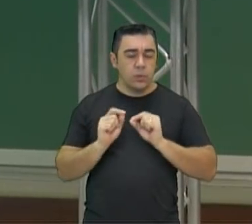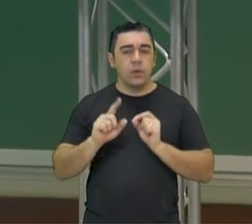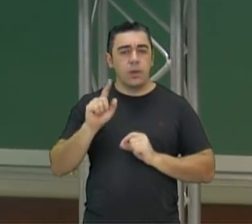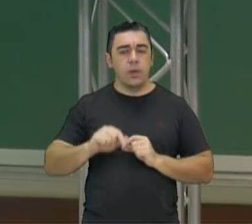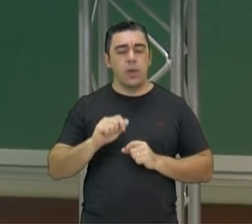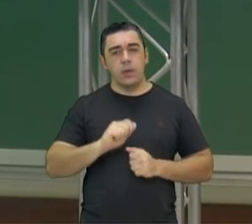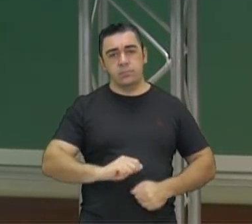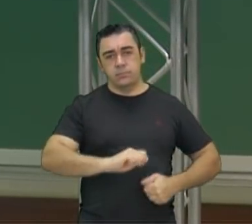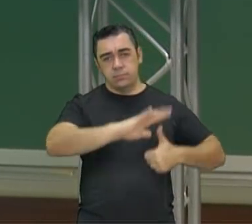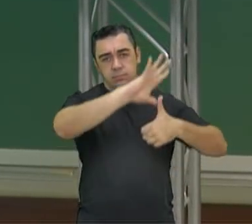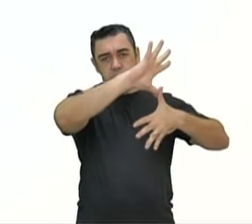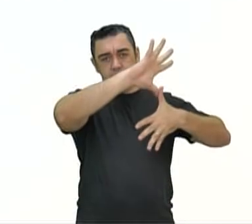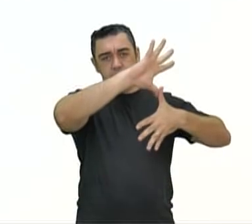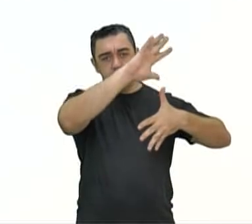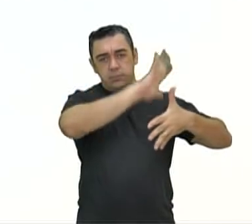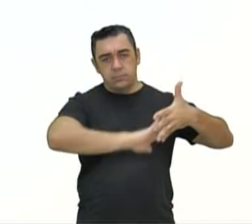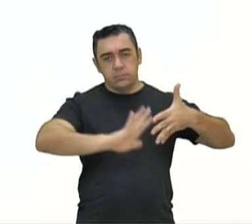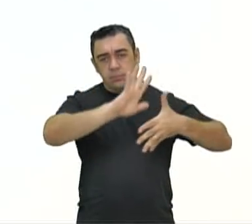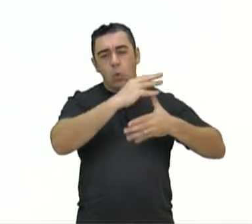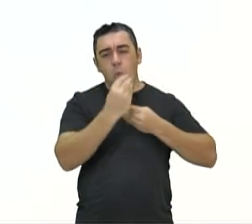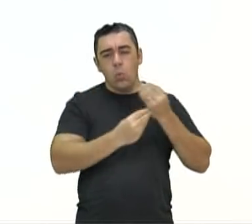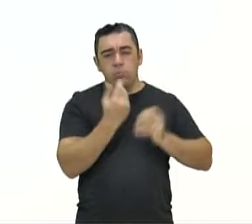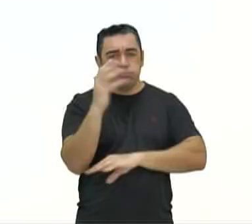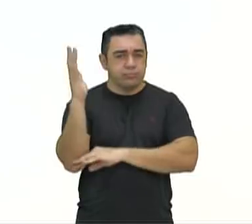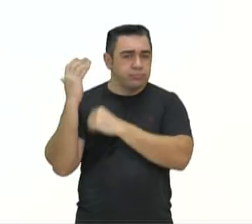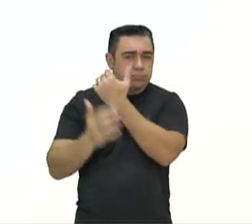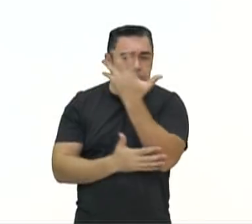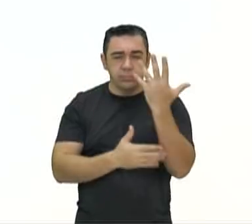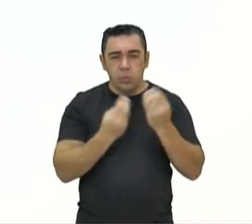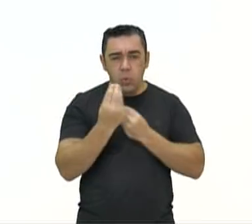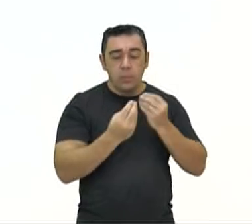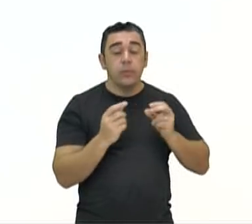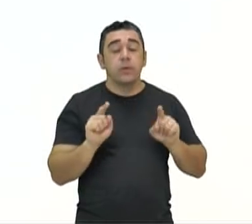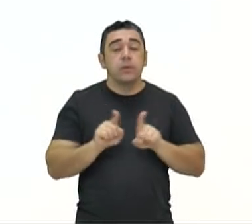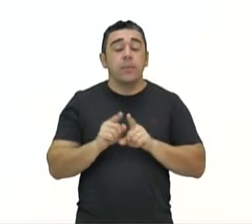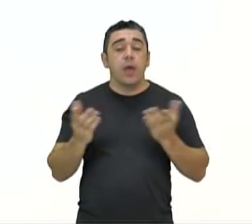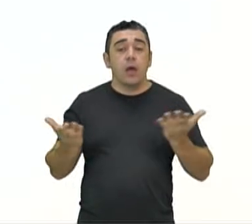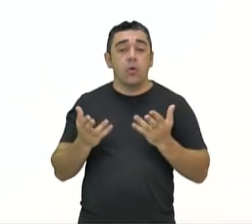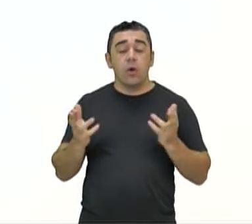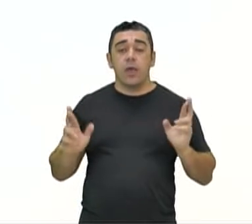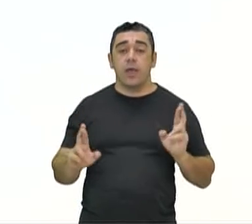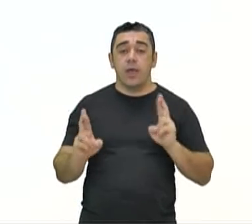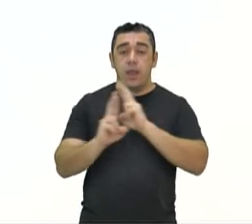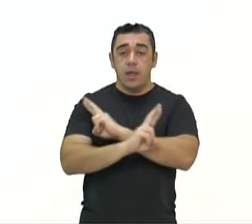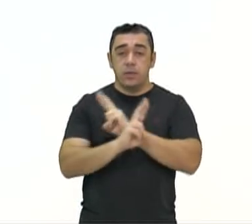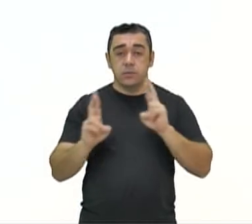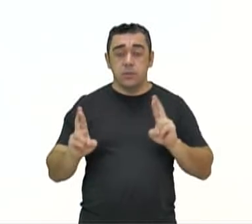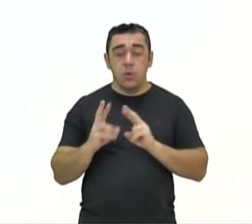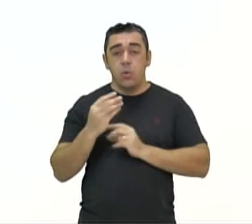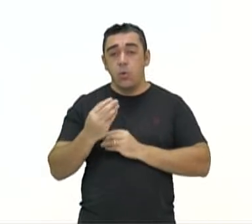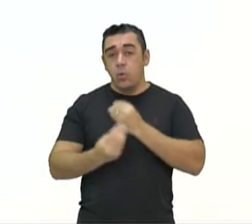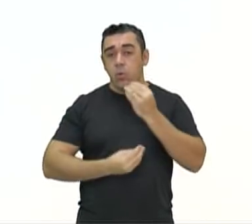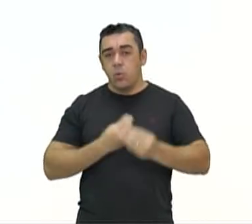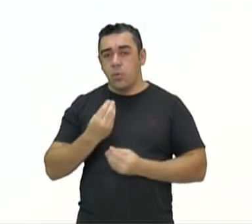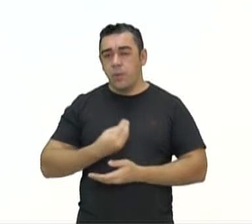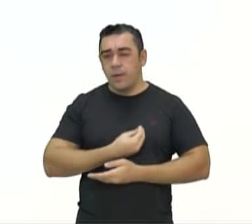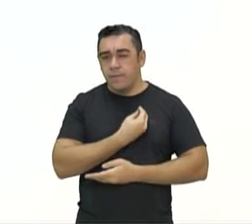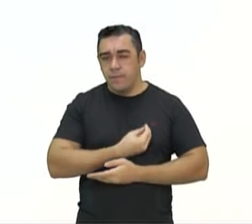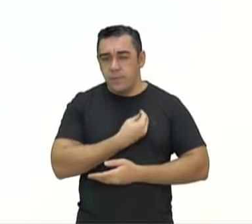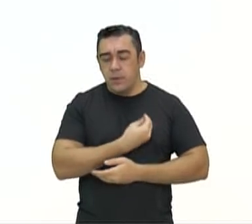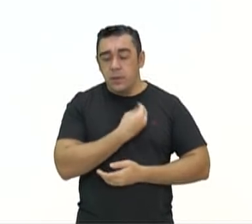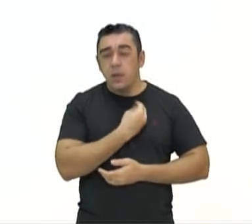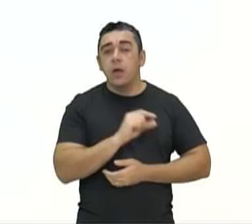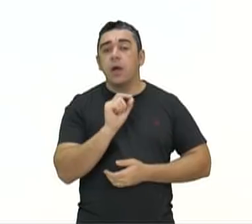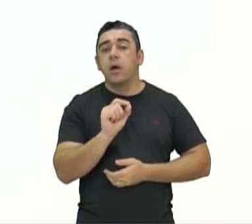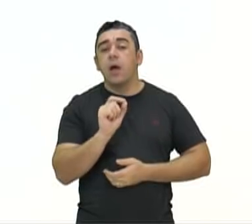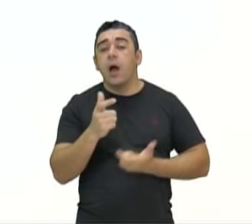americano e também nós vamos entender as relações dessa paisagem agora com o modo de vida do povo